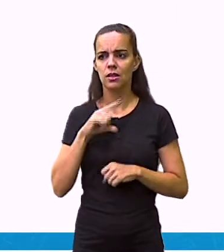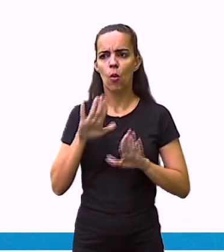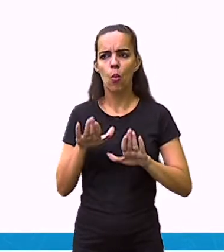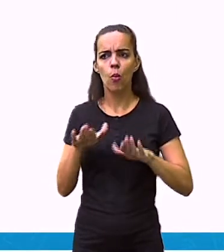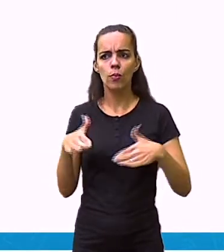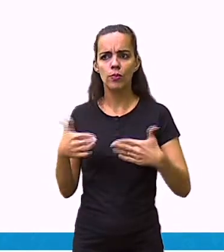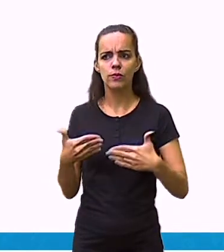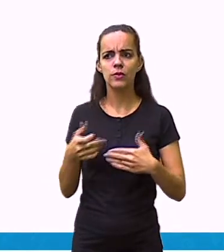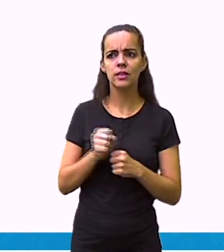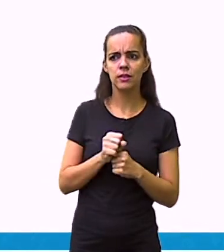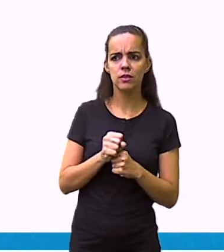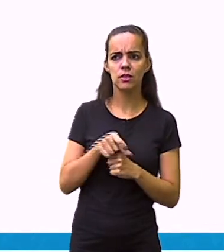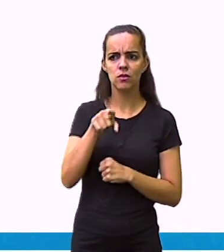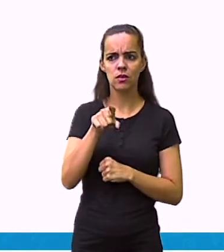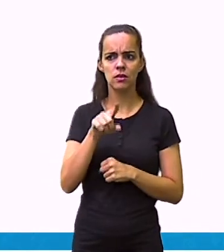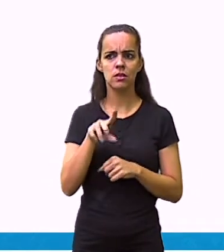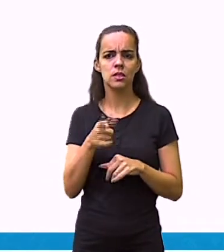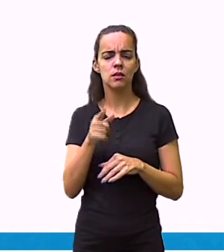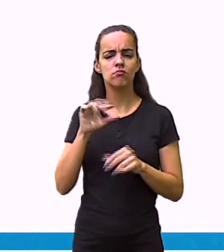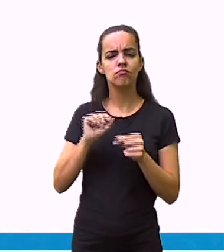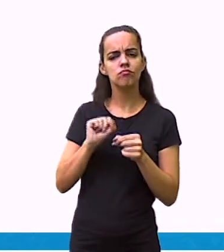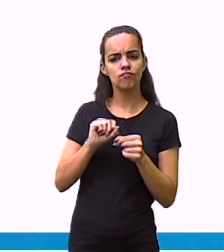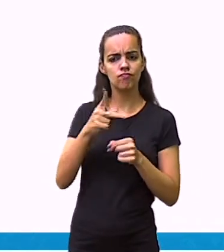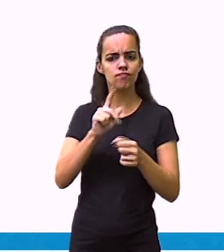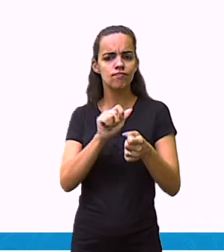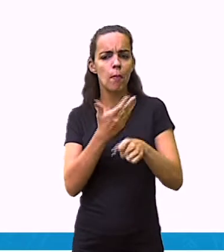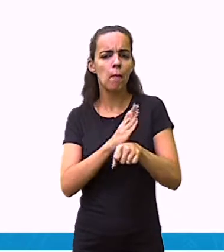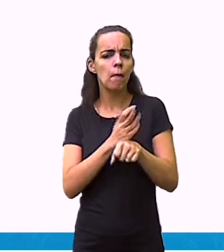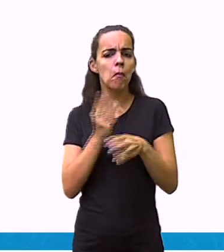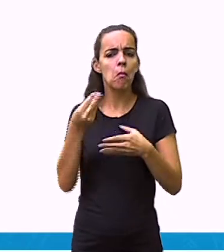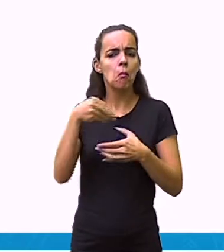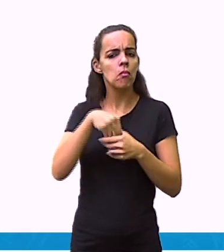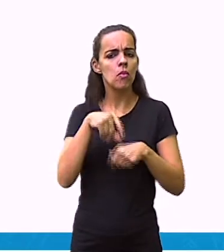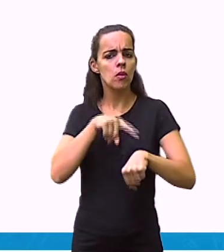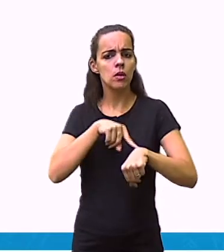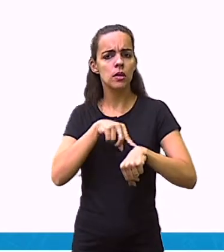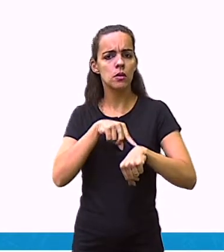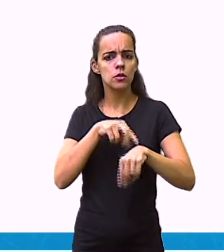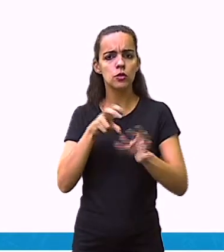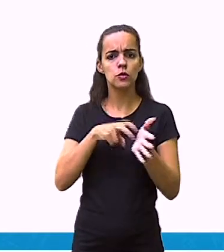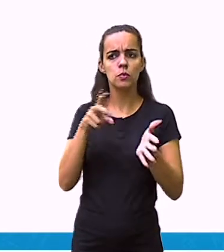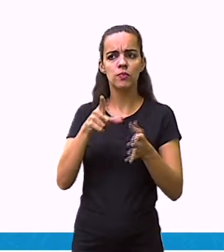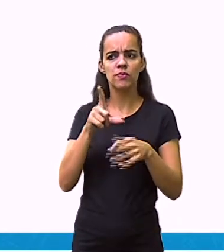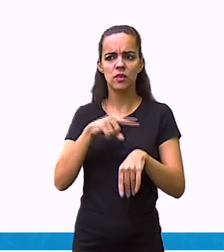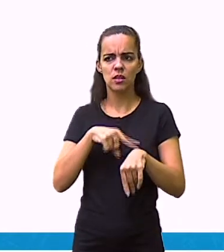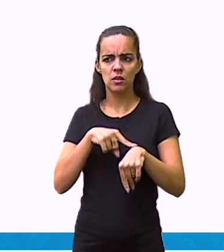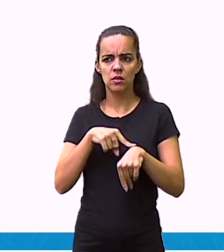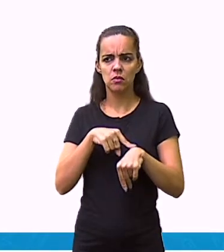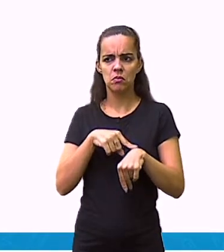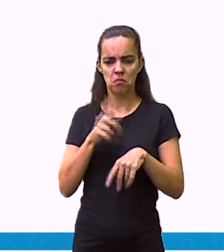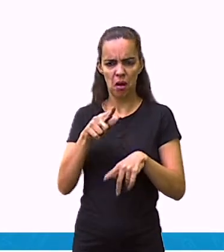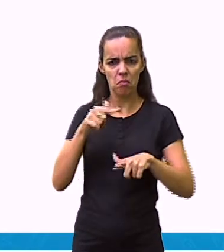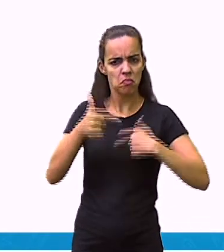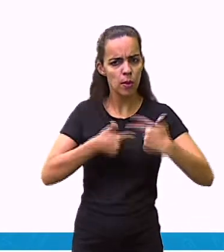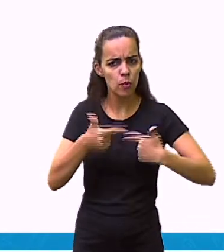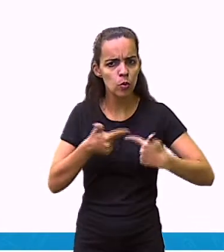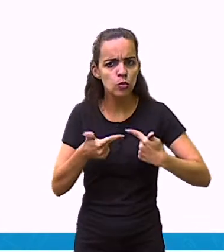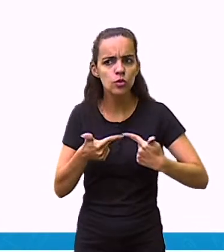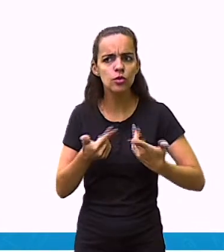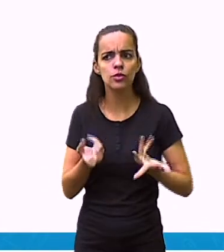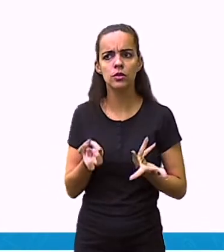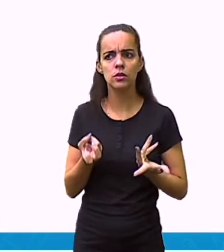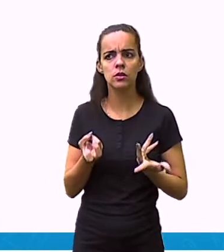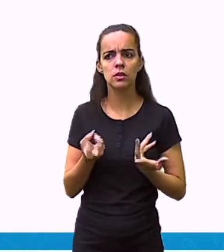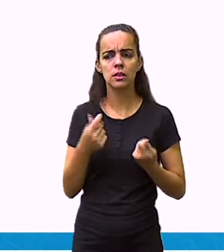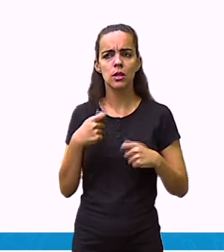as atividades que você realiza? Para você, esse tempo, ele é produtivo? Ele é